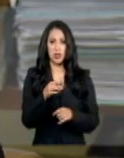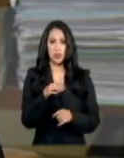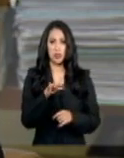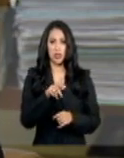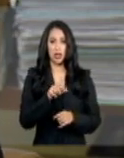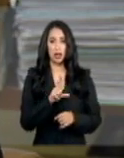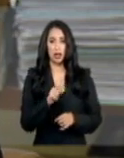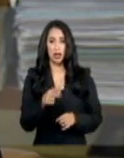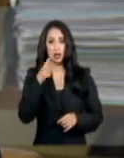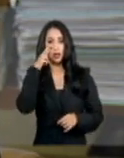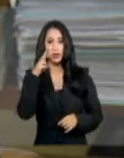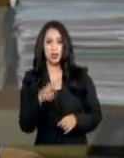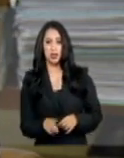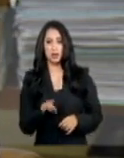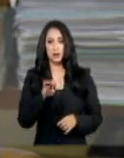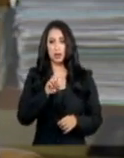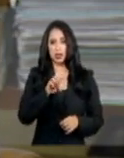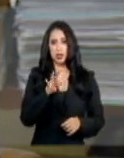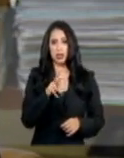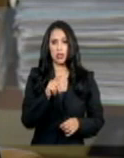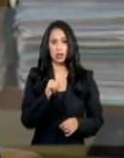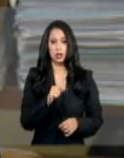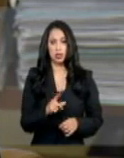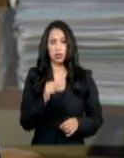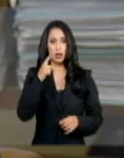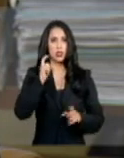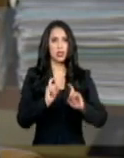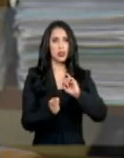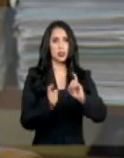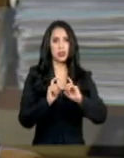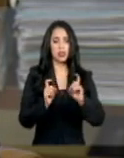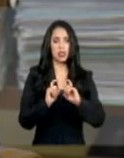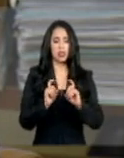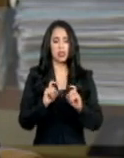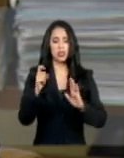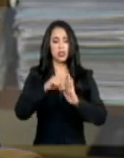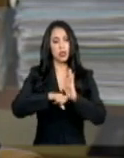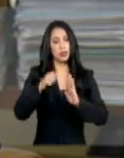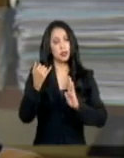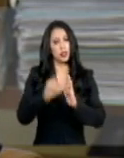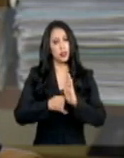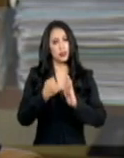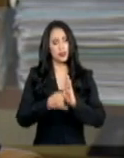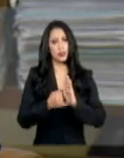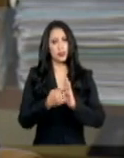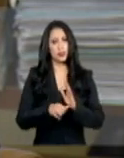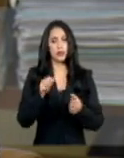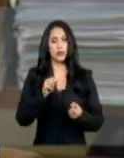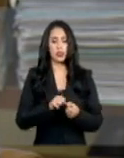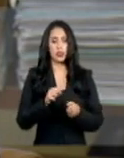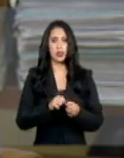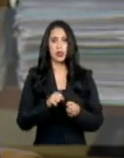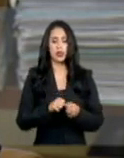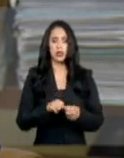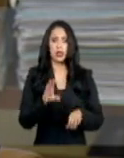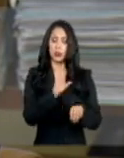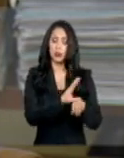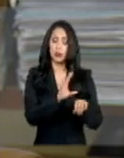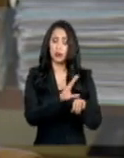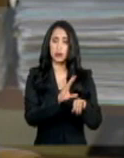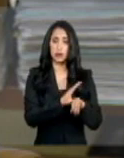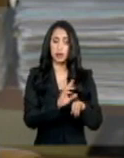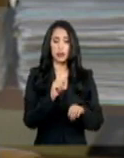procedimento estatal da administração tributária que contraria os postulados consagrados pela cônsul da república quer se não